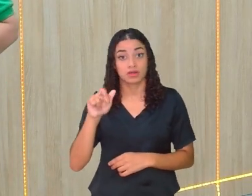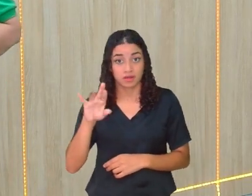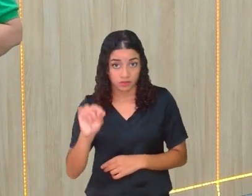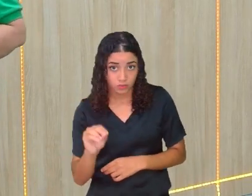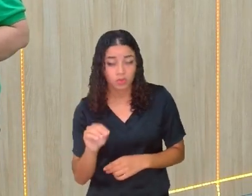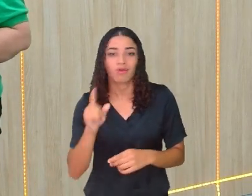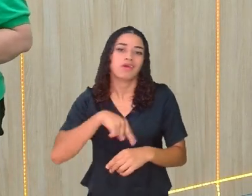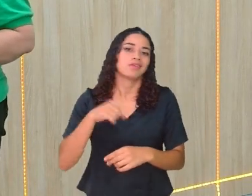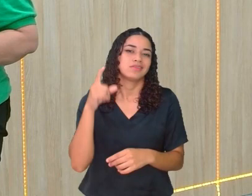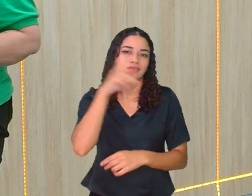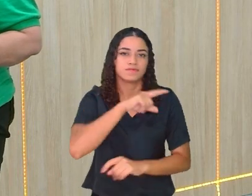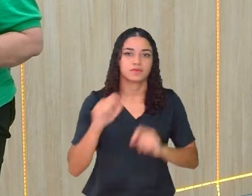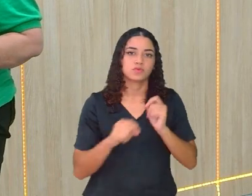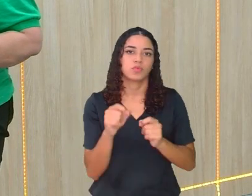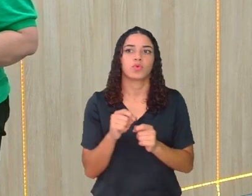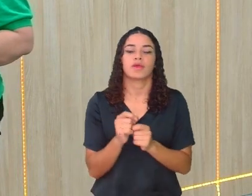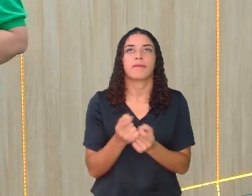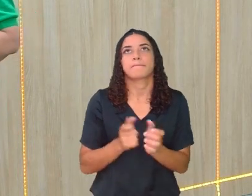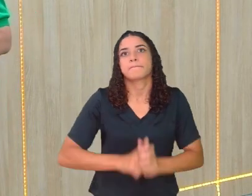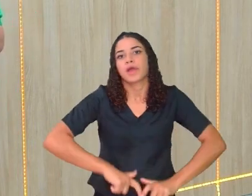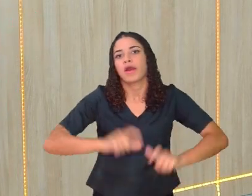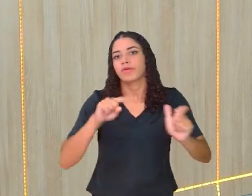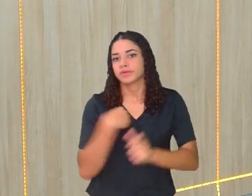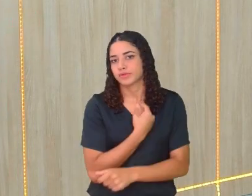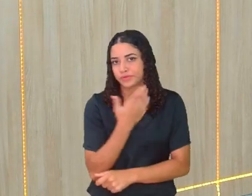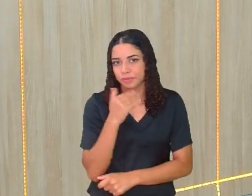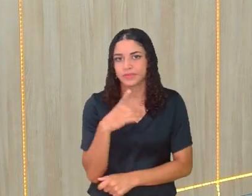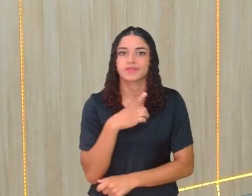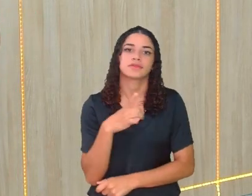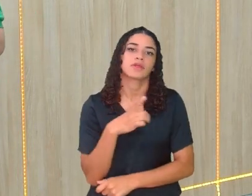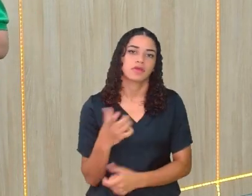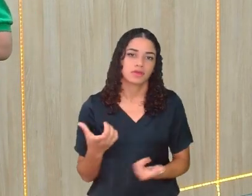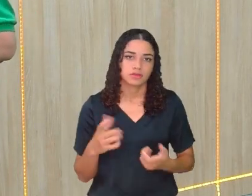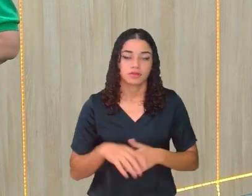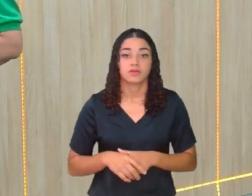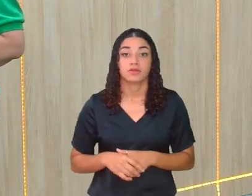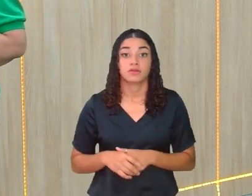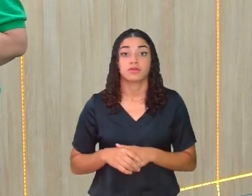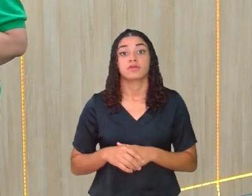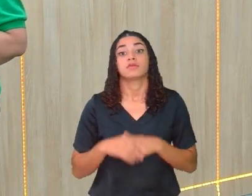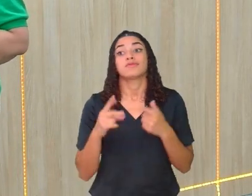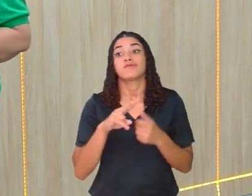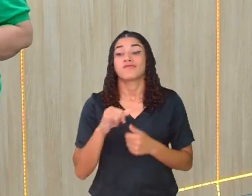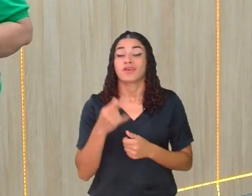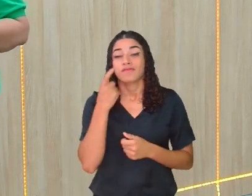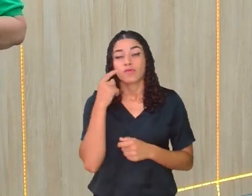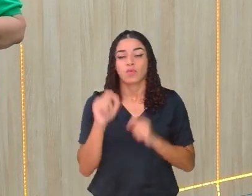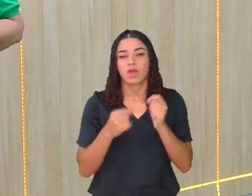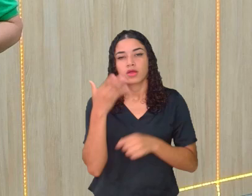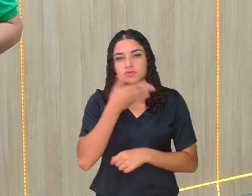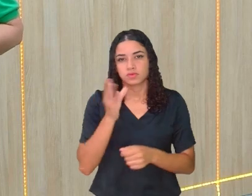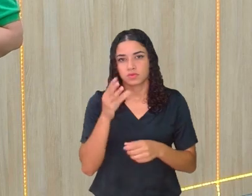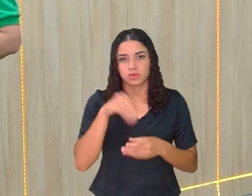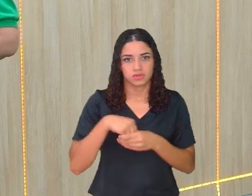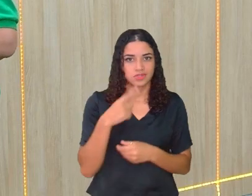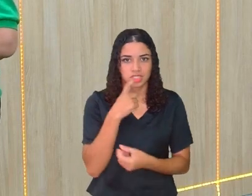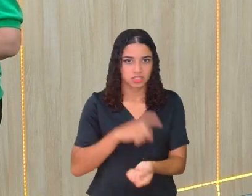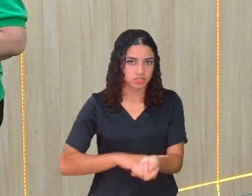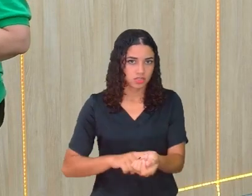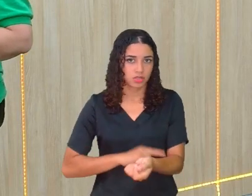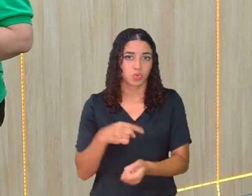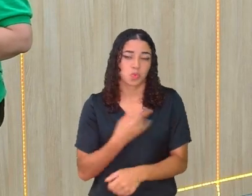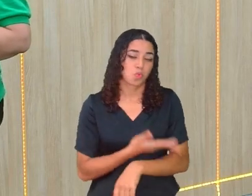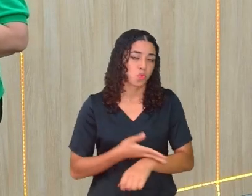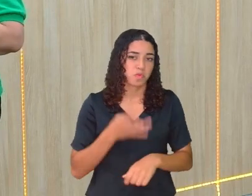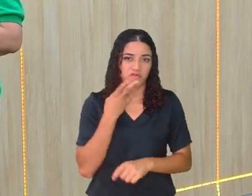aí a questão do carboidrato. Aqui também a gente vai ver que esse açúcar no sangue, como a gente costuma dizer, que